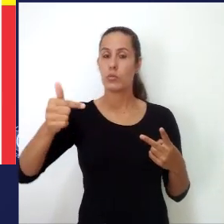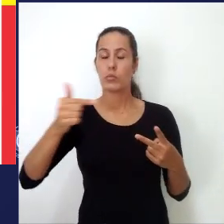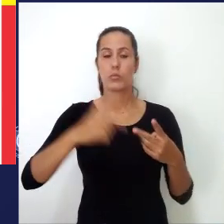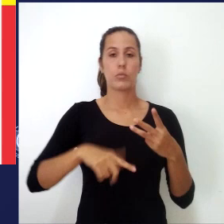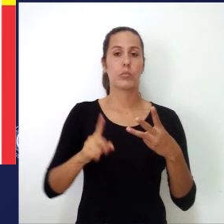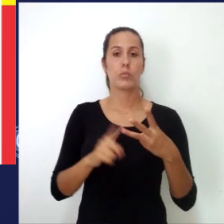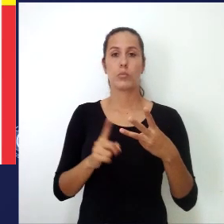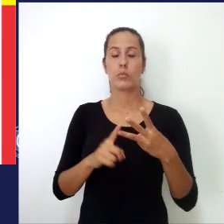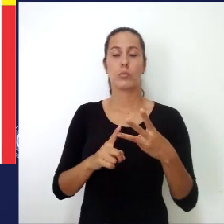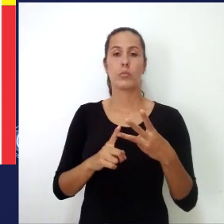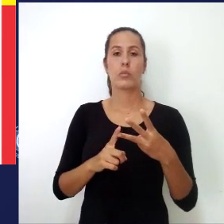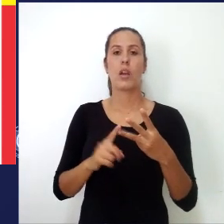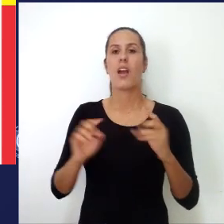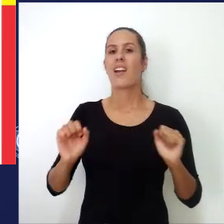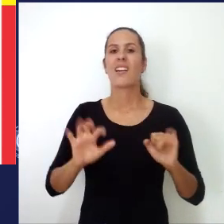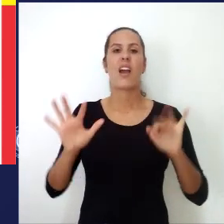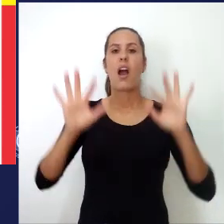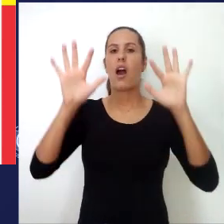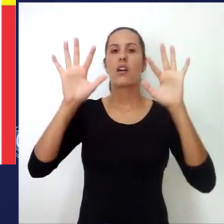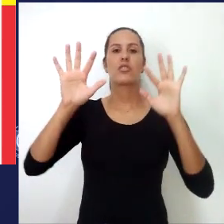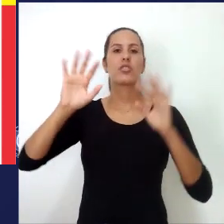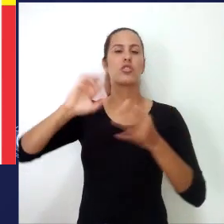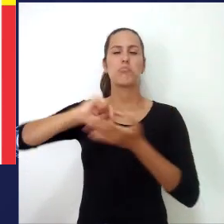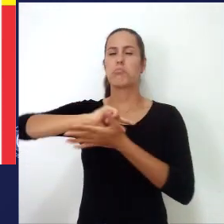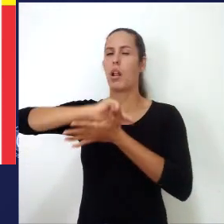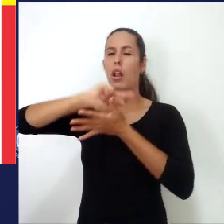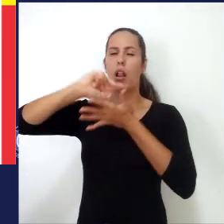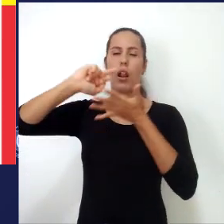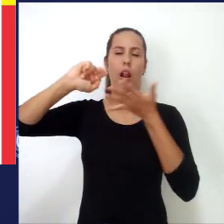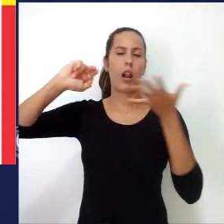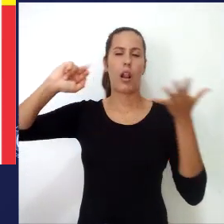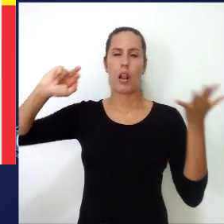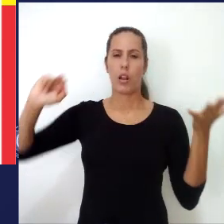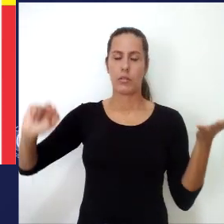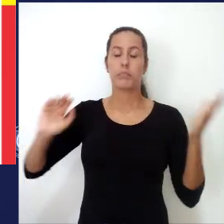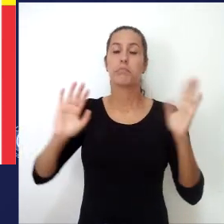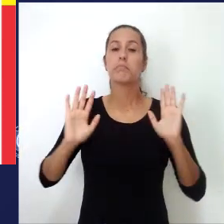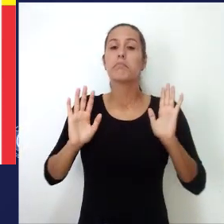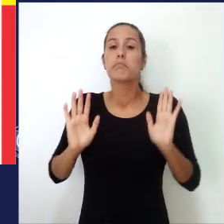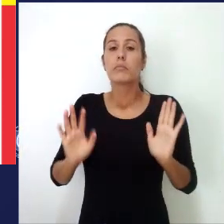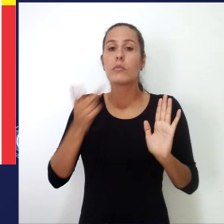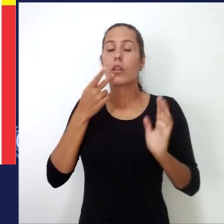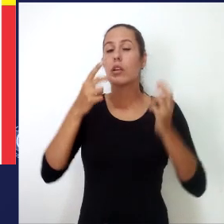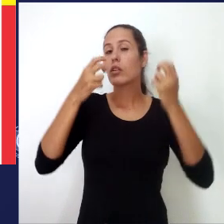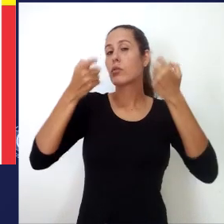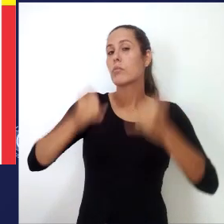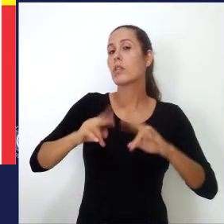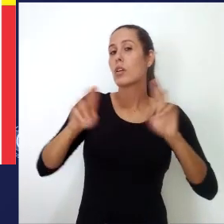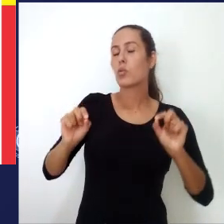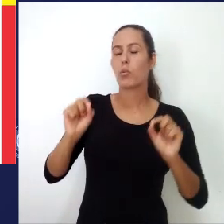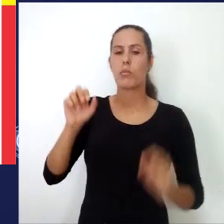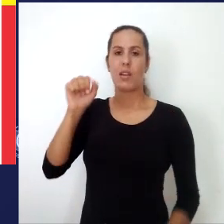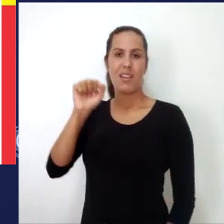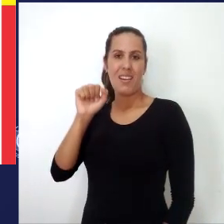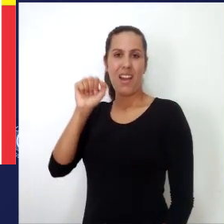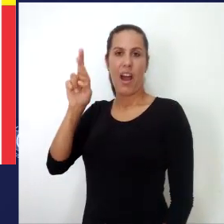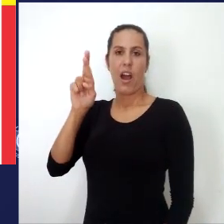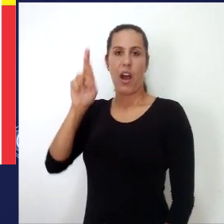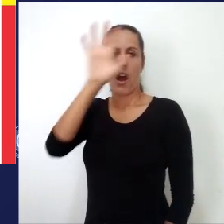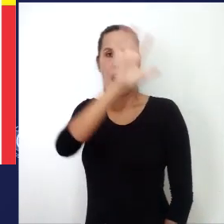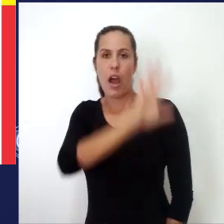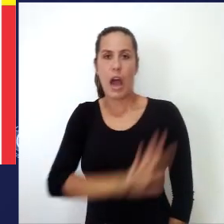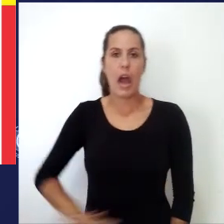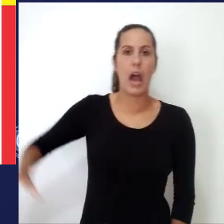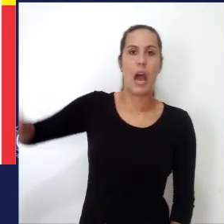composto de gases nobres, de vários outros gases, né? Então, quando se fala do ar, o